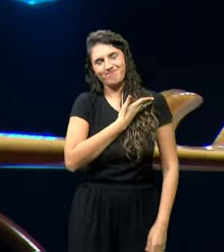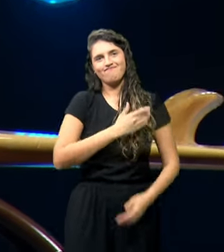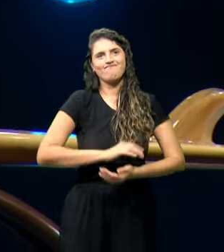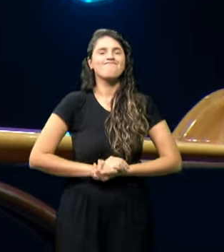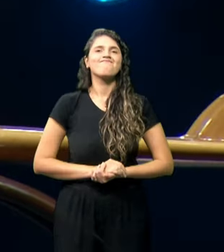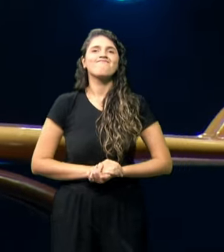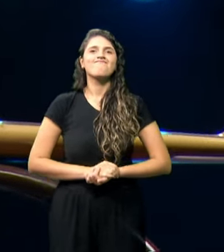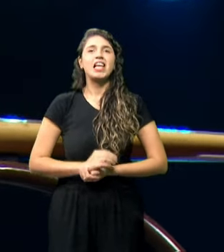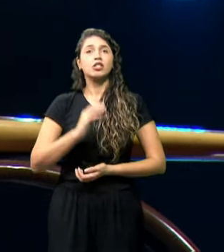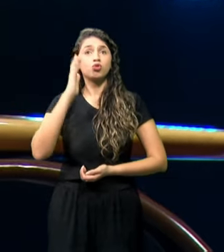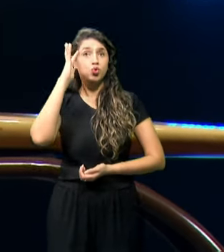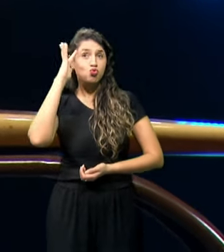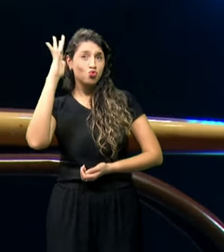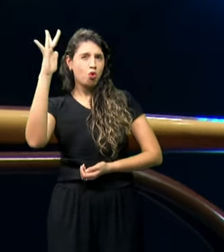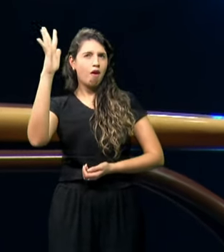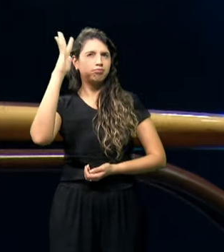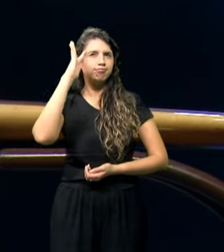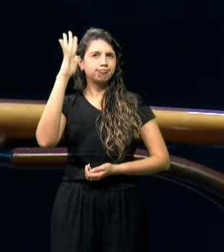Sonhar